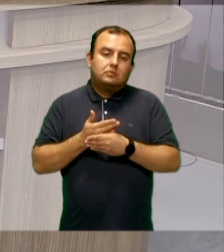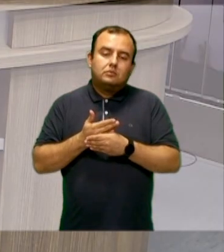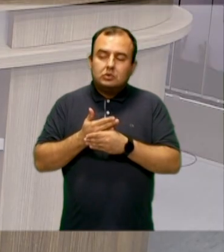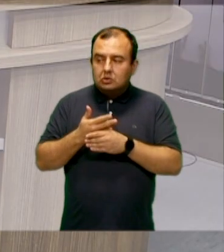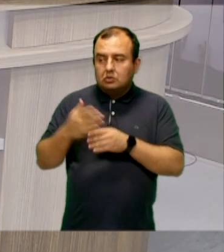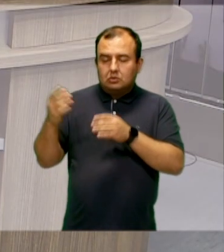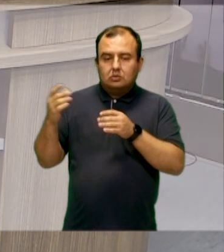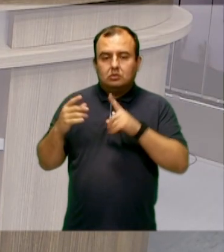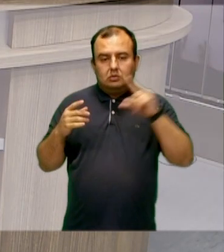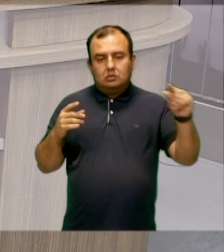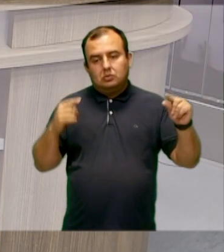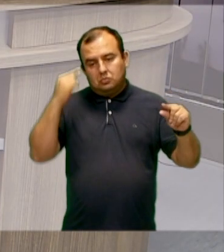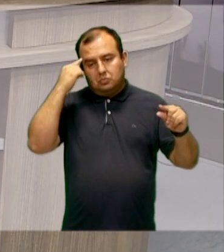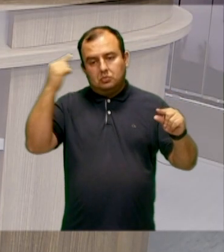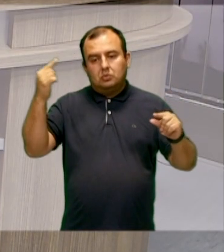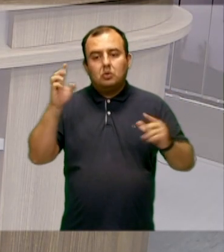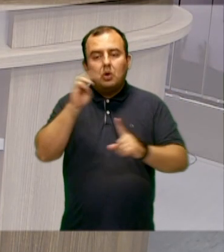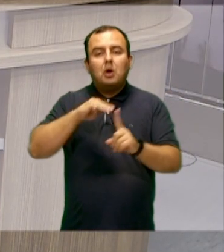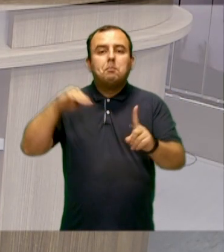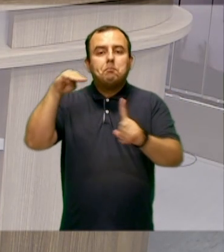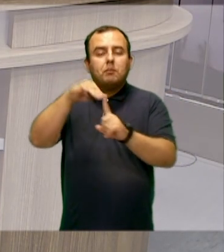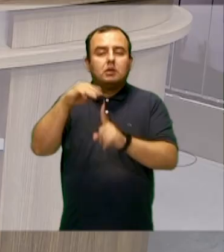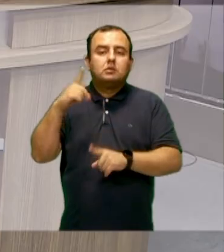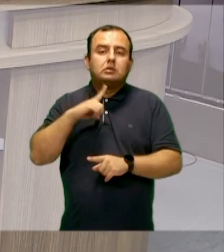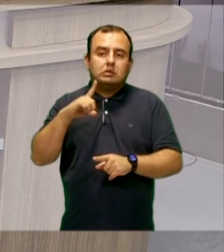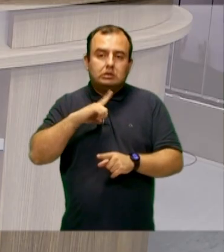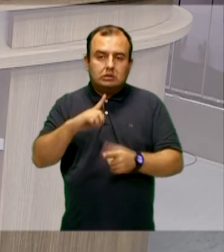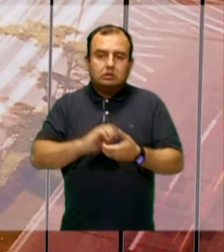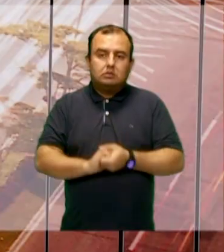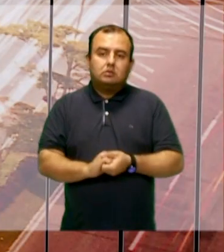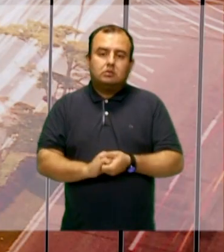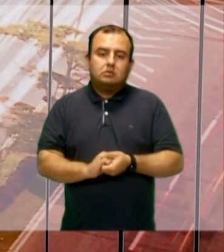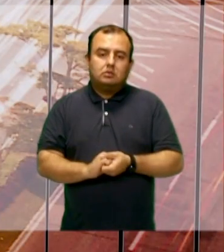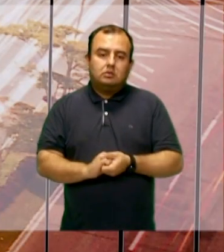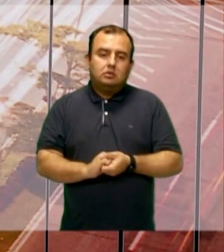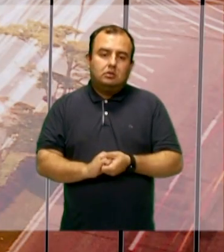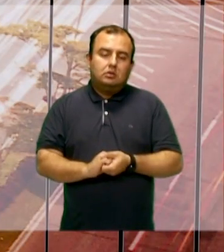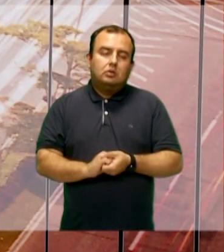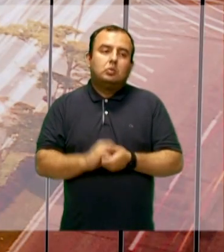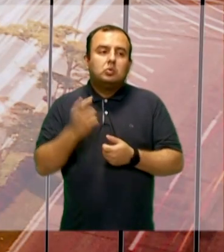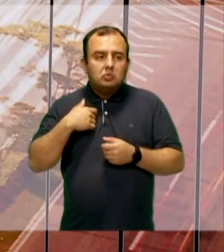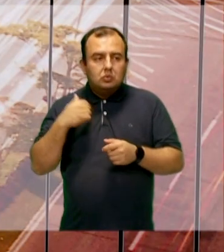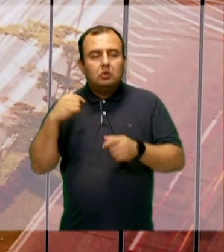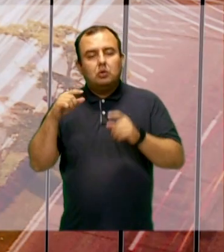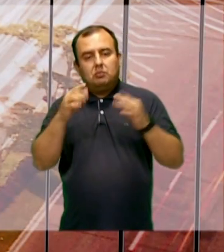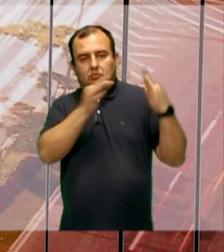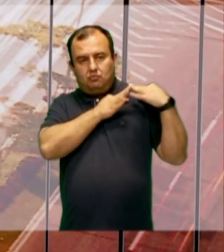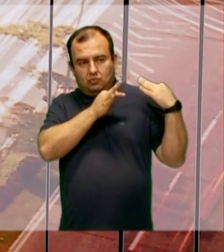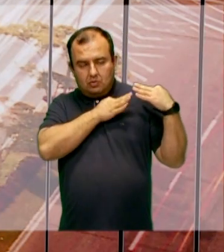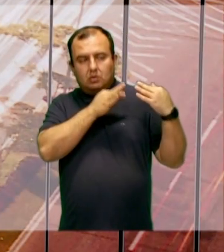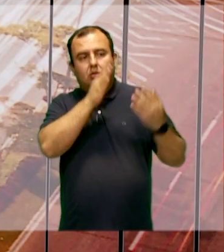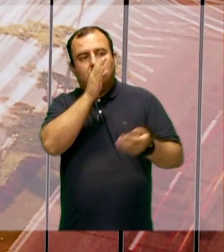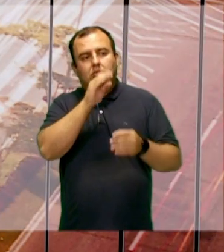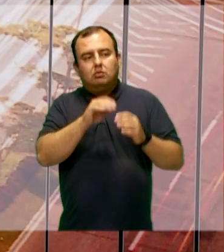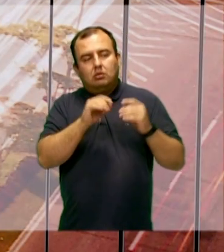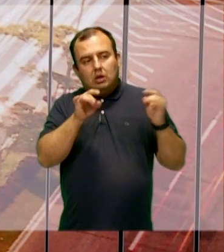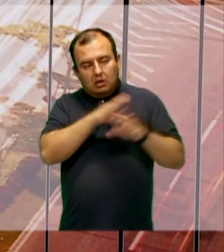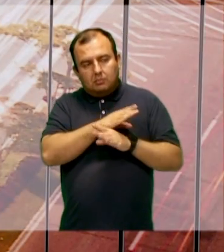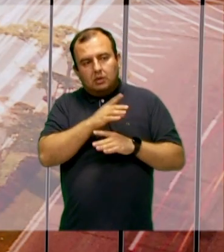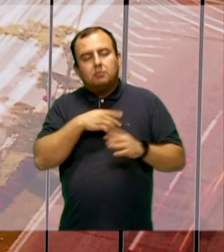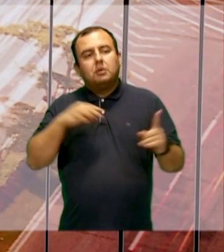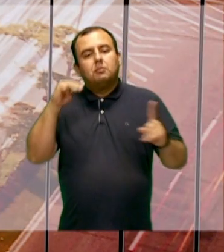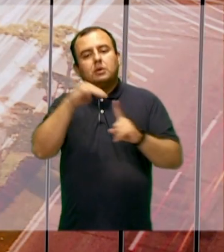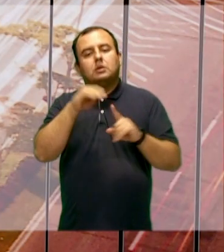qual o seu ideal? Qual a meta que o senhor tem hoje, assim, quando eu deixar a pasta, a minha meta foi